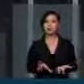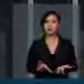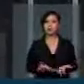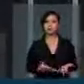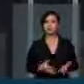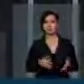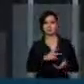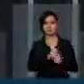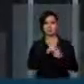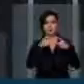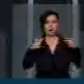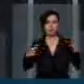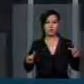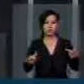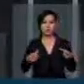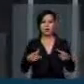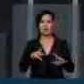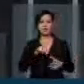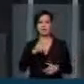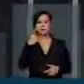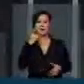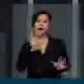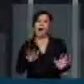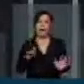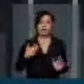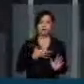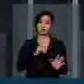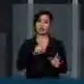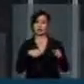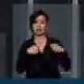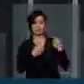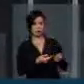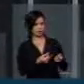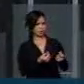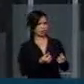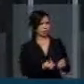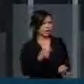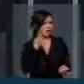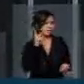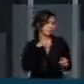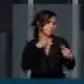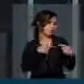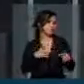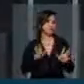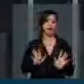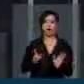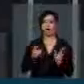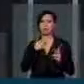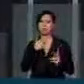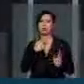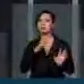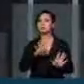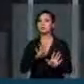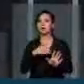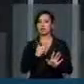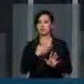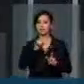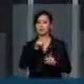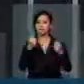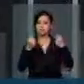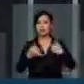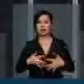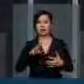fale, vamos dar mais dinheiro para os políticos, não pode. Não, vamos explicar para o povo que vai reduzir o custo das eleições